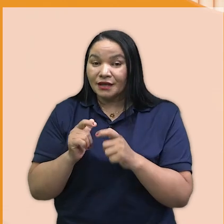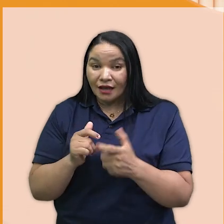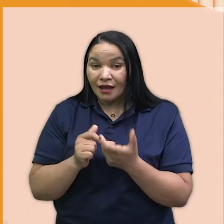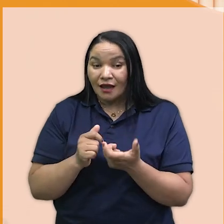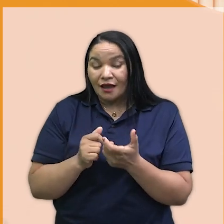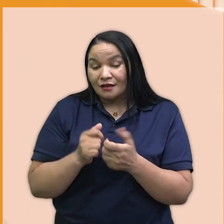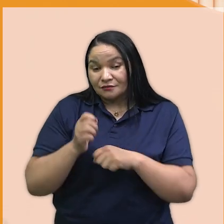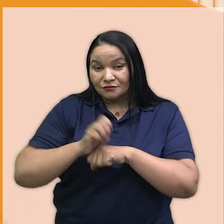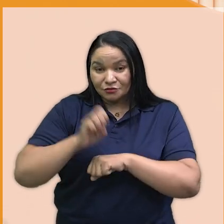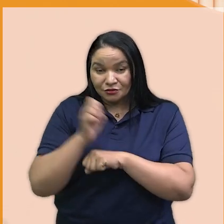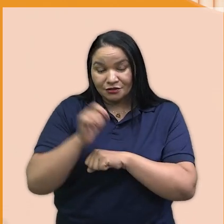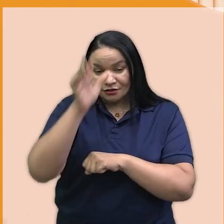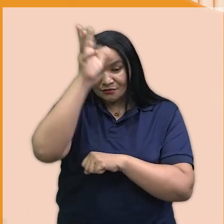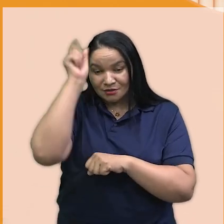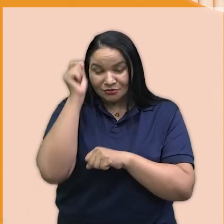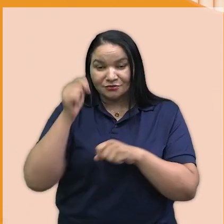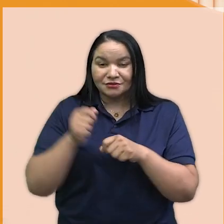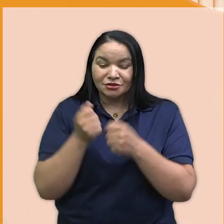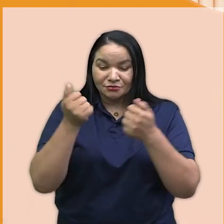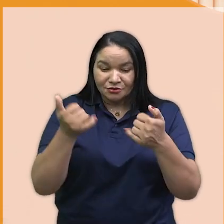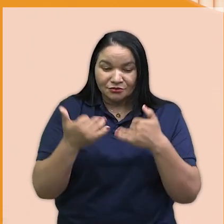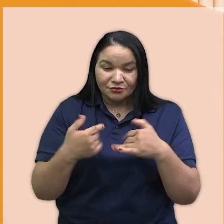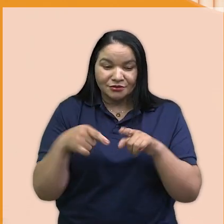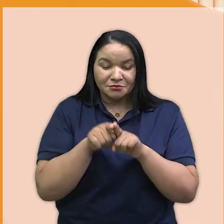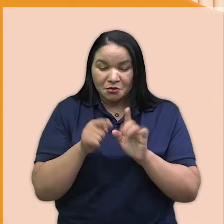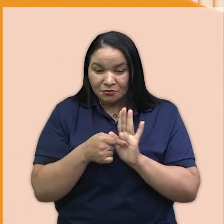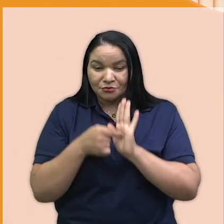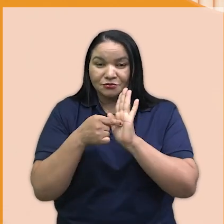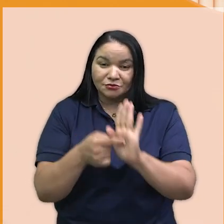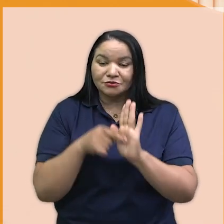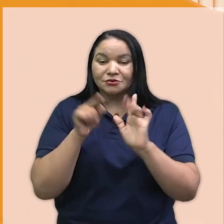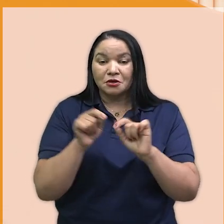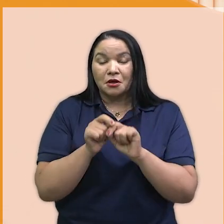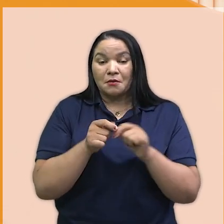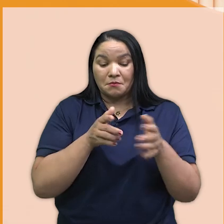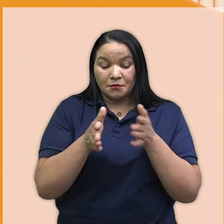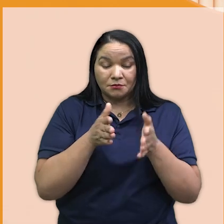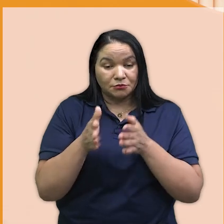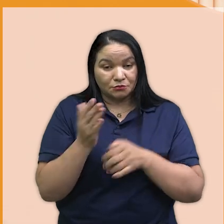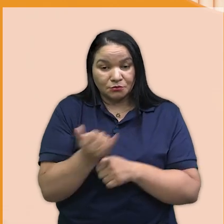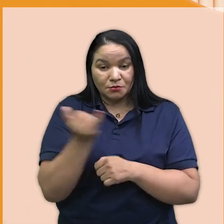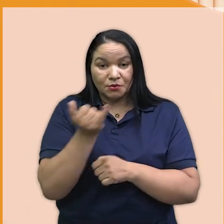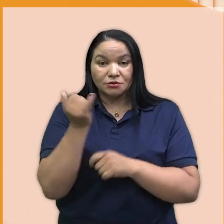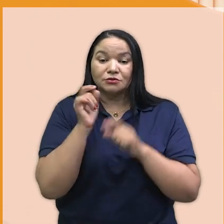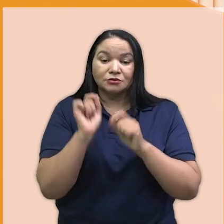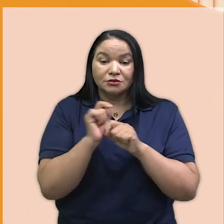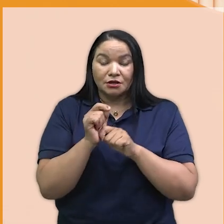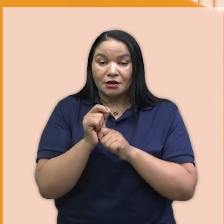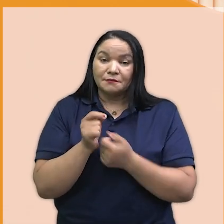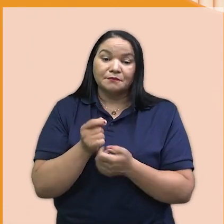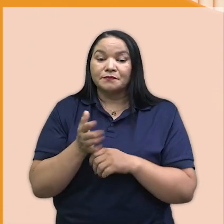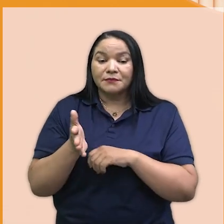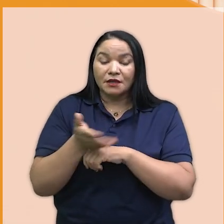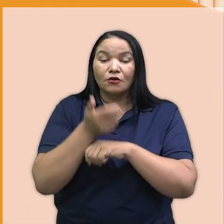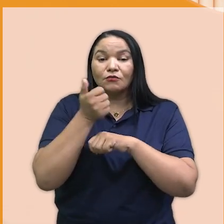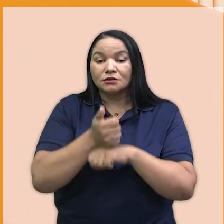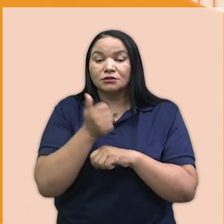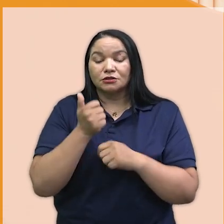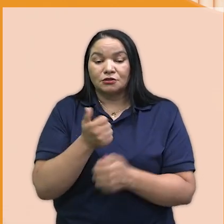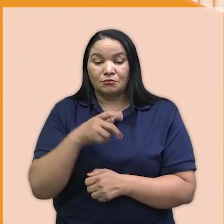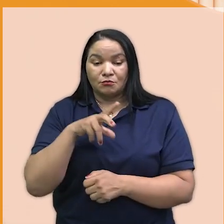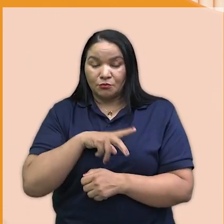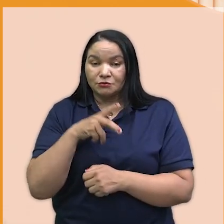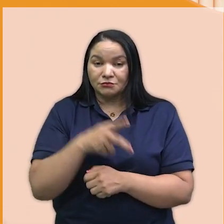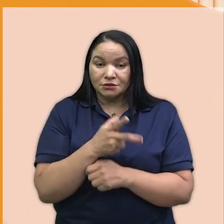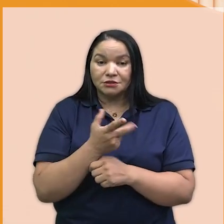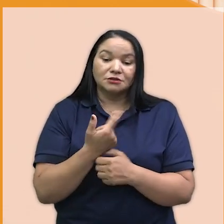do estado do Amazonas, destacando ali momentos importantes, como, por exemplo, a conquista portuguesa em relação